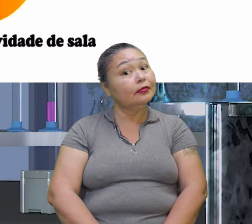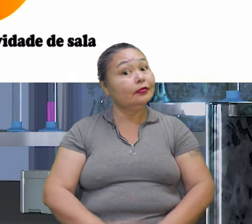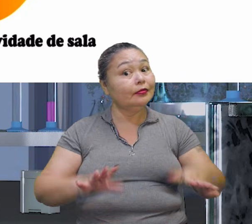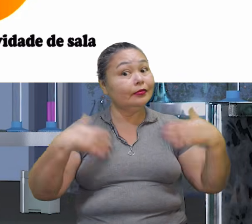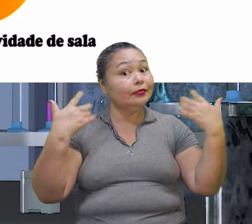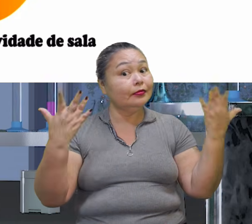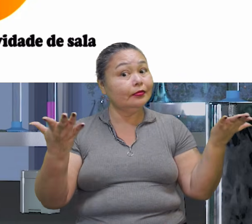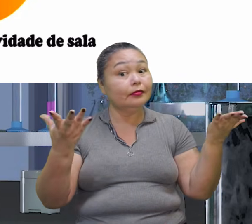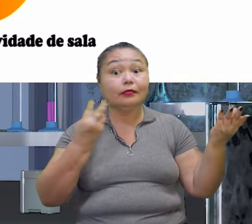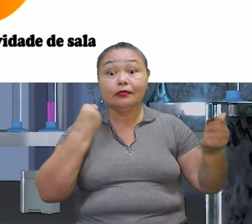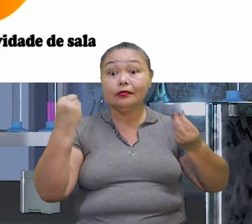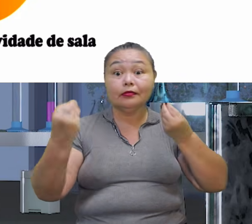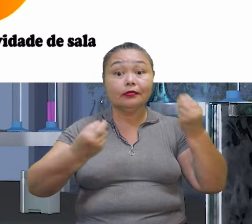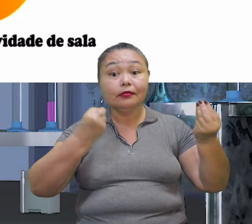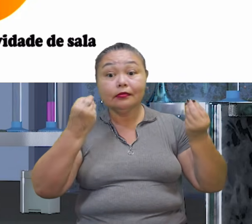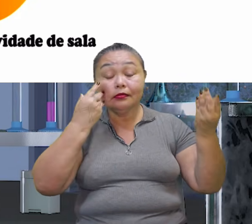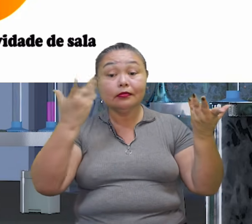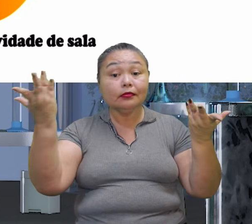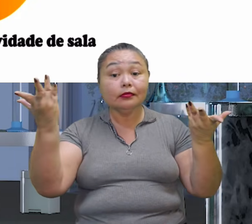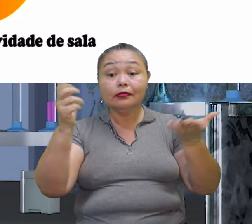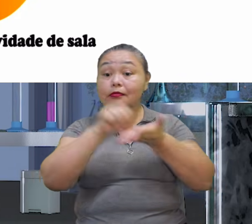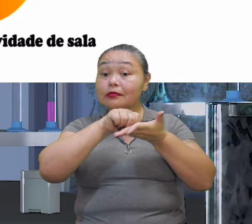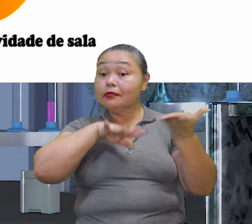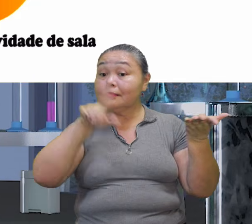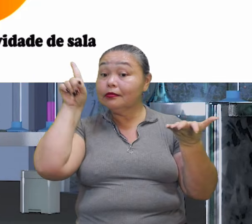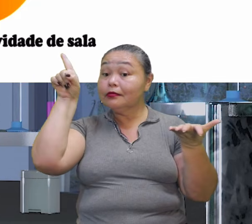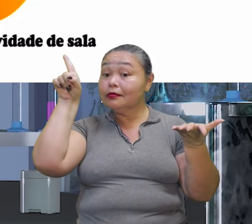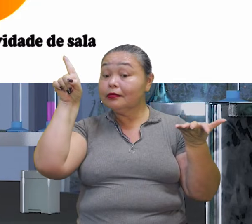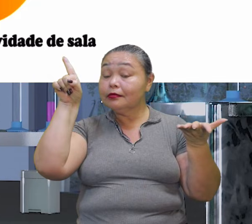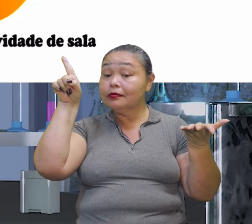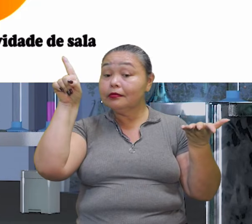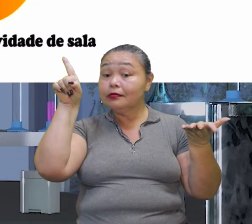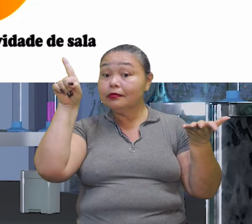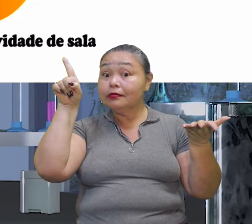E aí, galerinha, como que vocês se saíram nessa atividade?